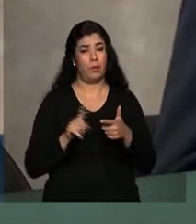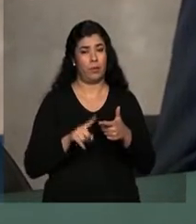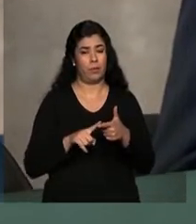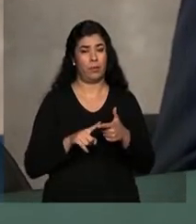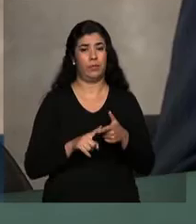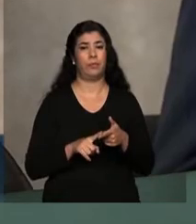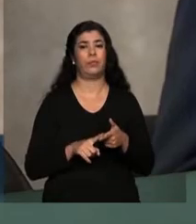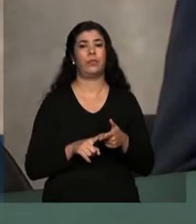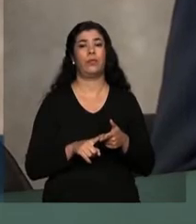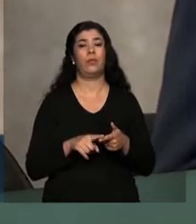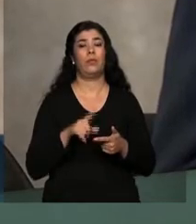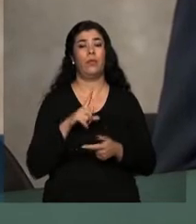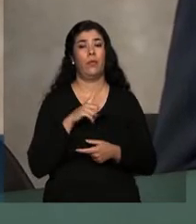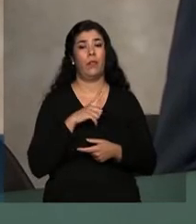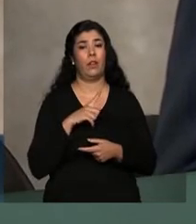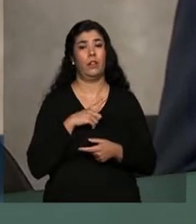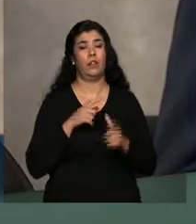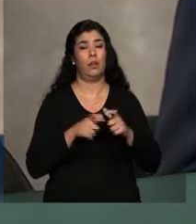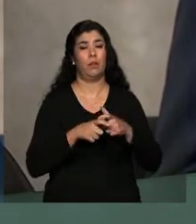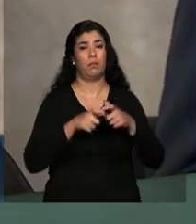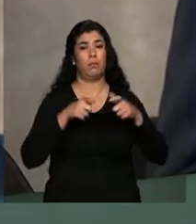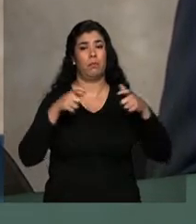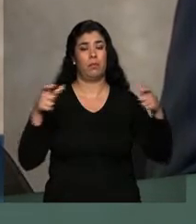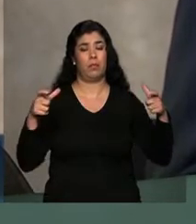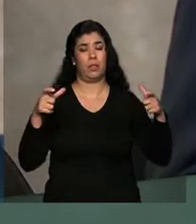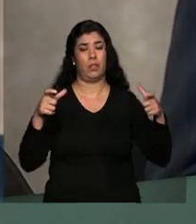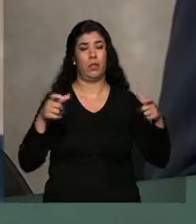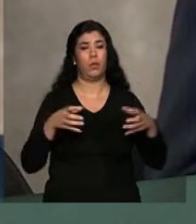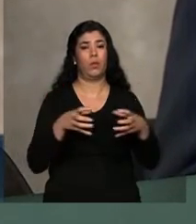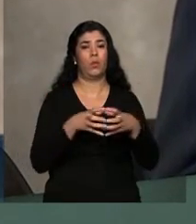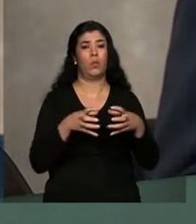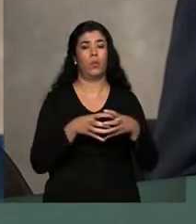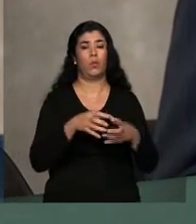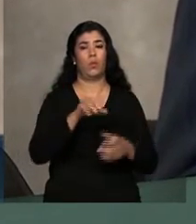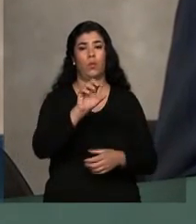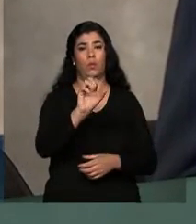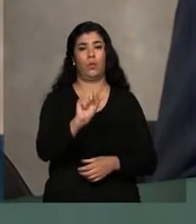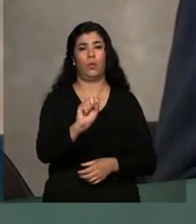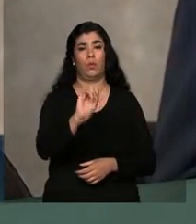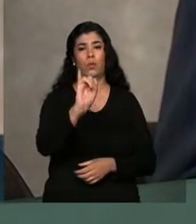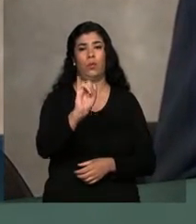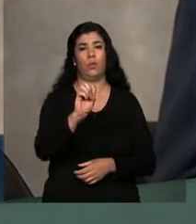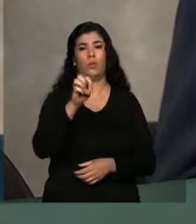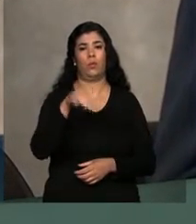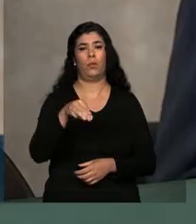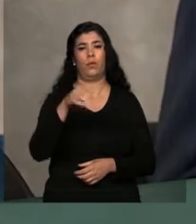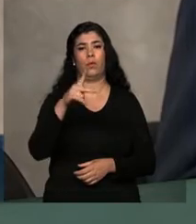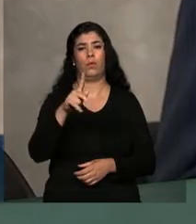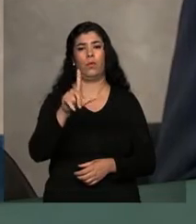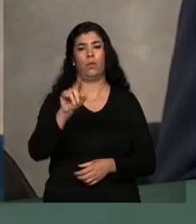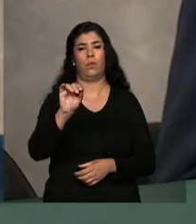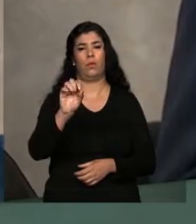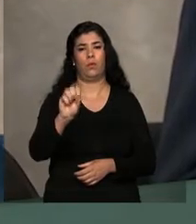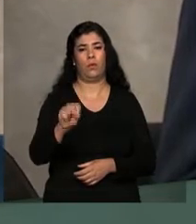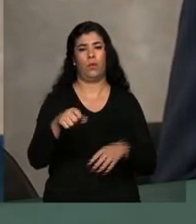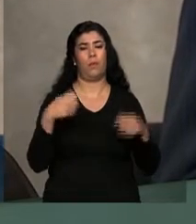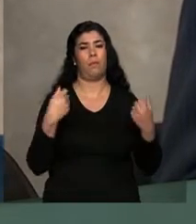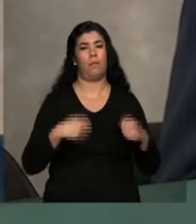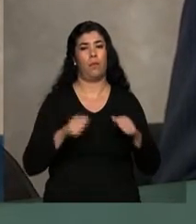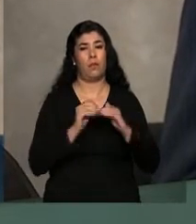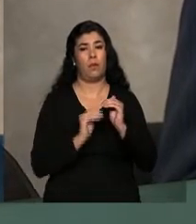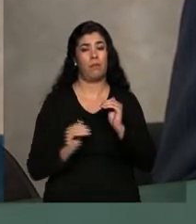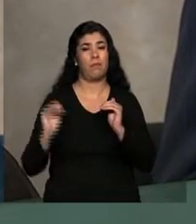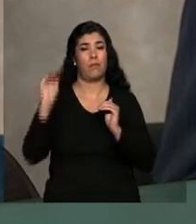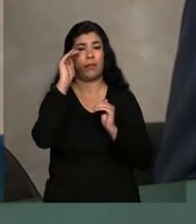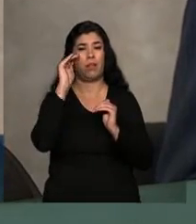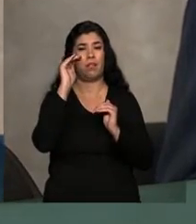foi ampliada, né, as categorias do Simples, a presidente disse que deveria subir o teto de faturamento de 60 mil